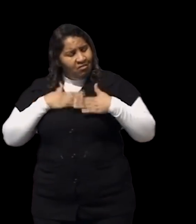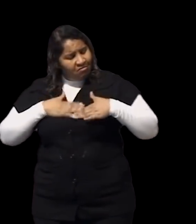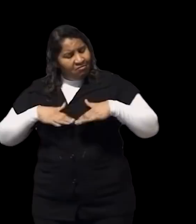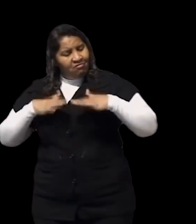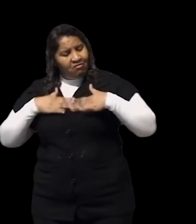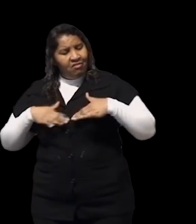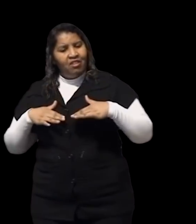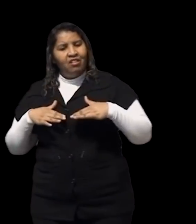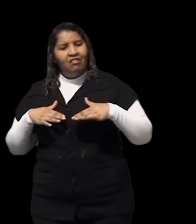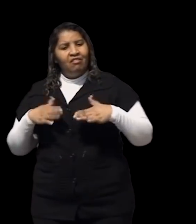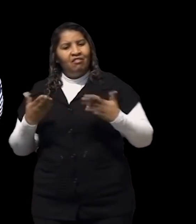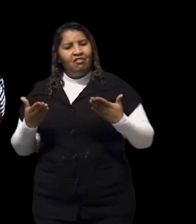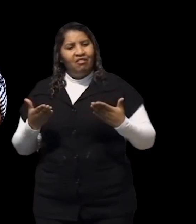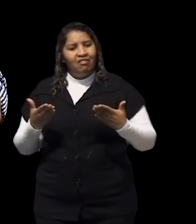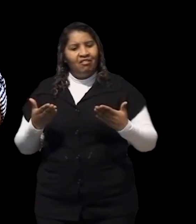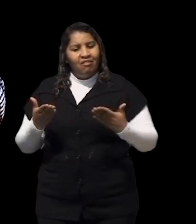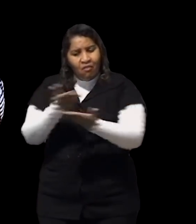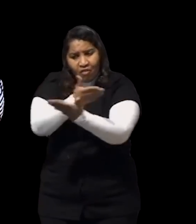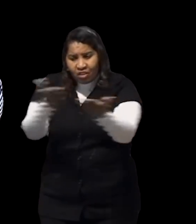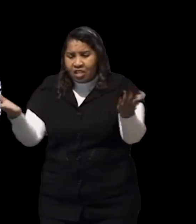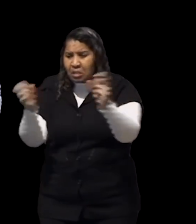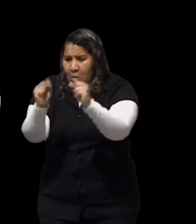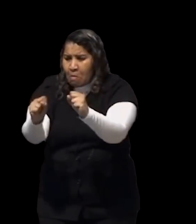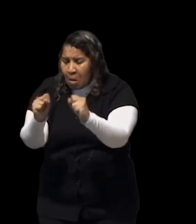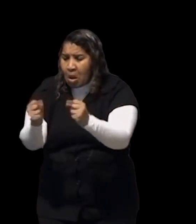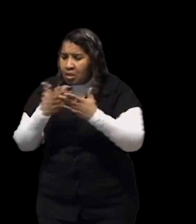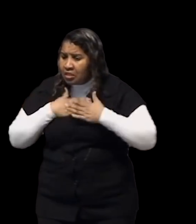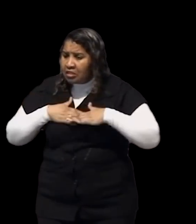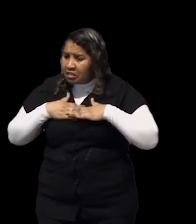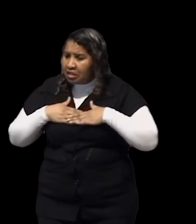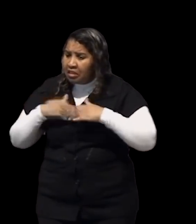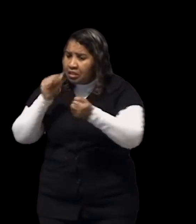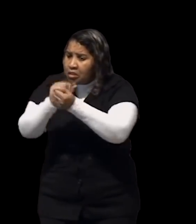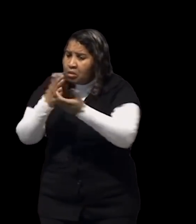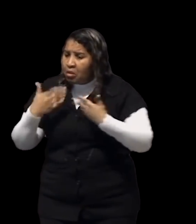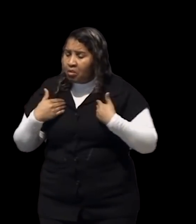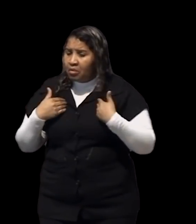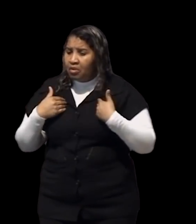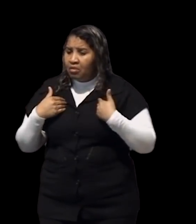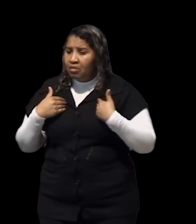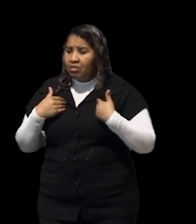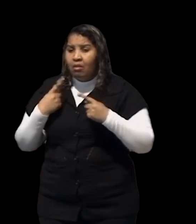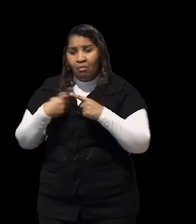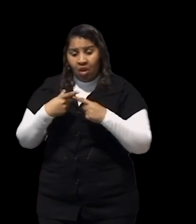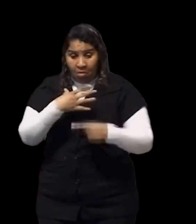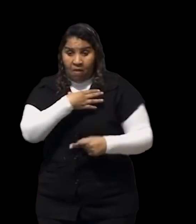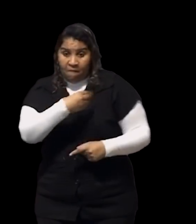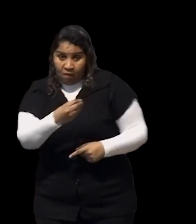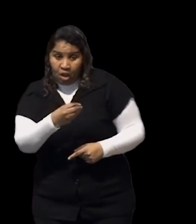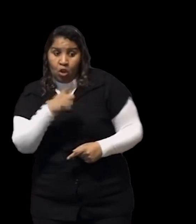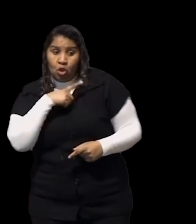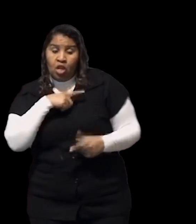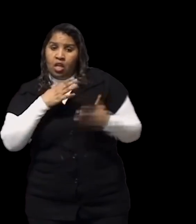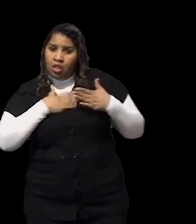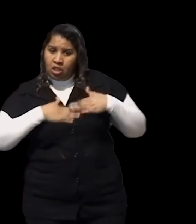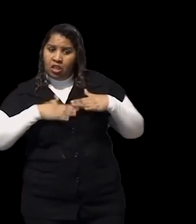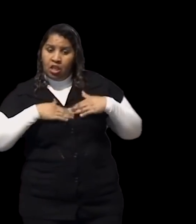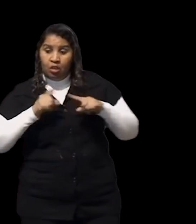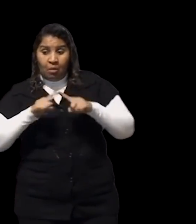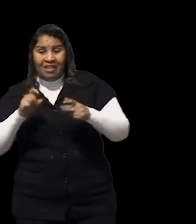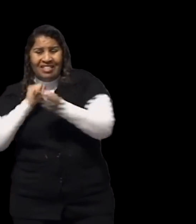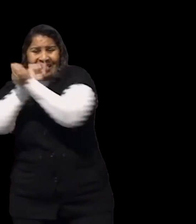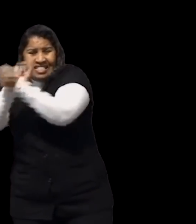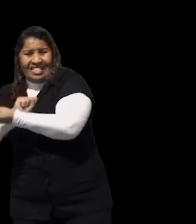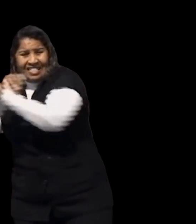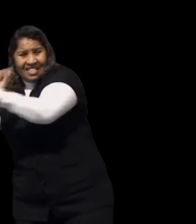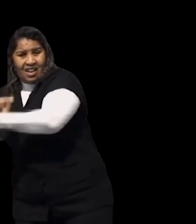mim porque para filhos a descanso mas para escravos a fardo E